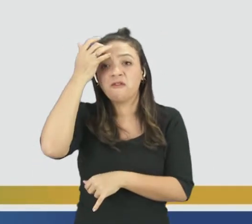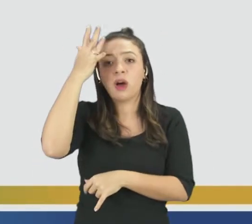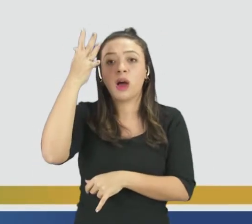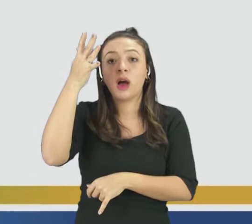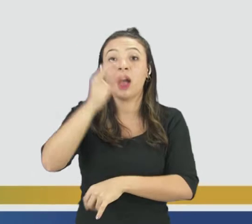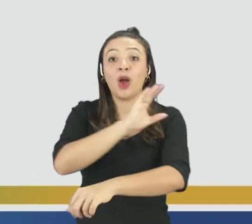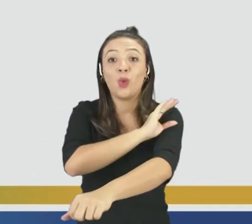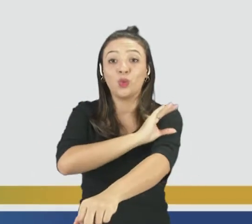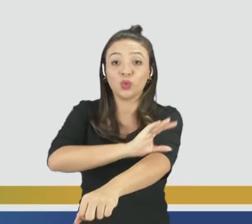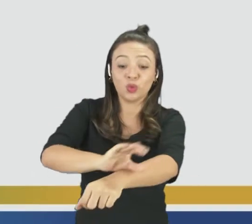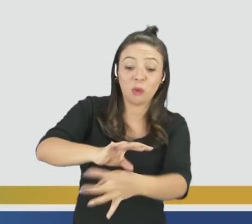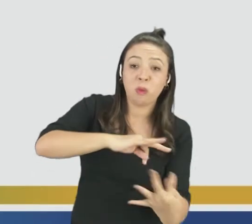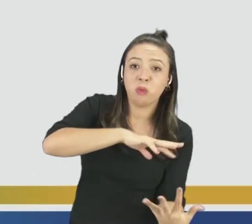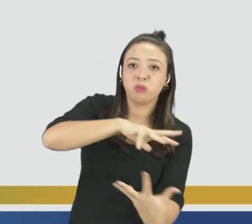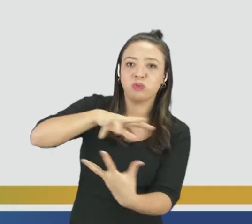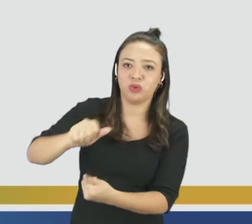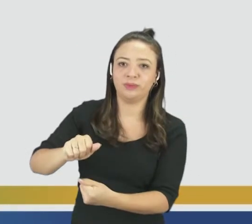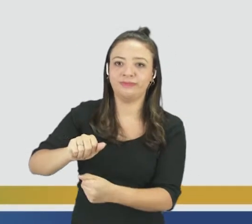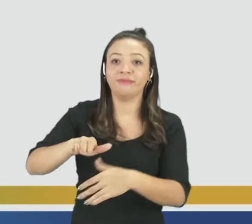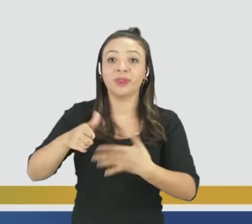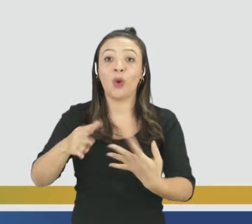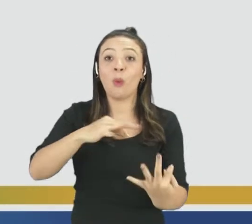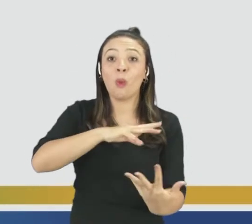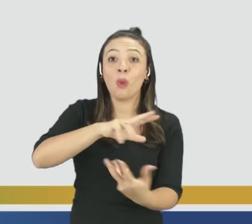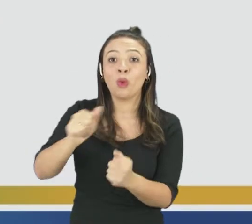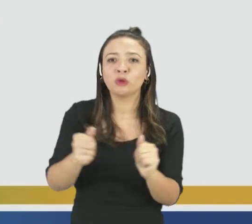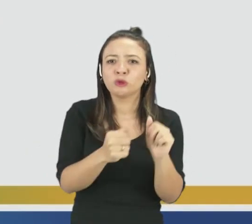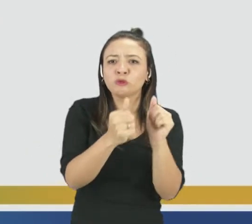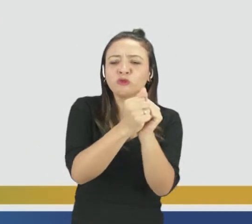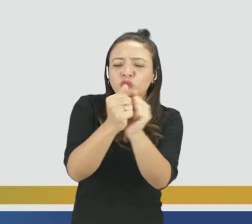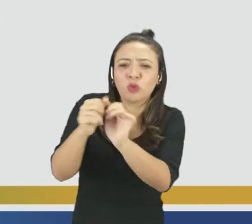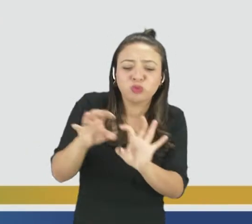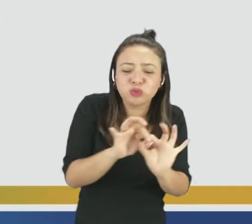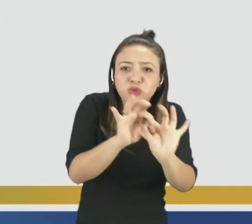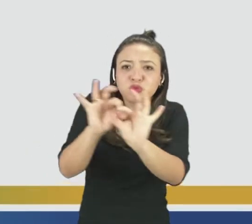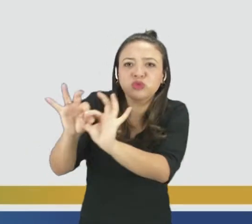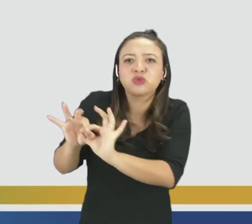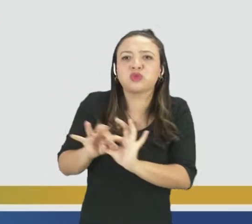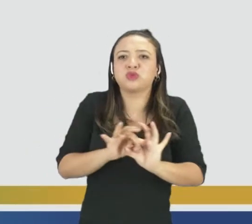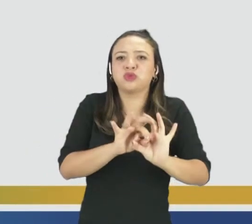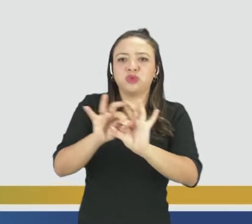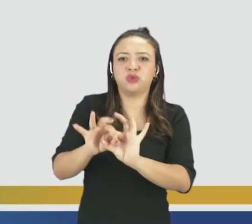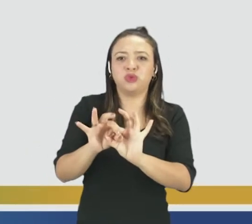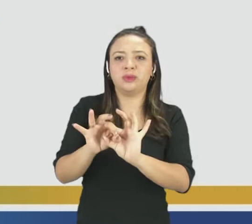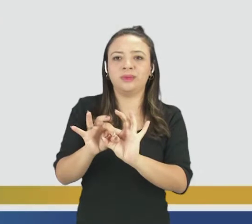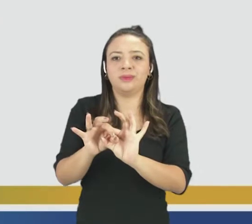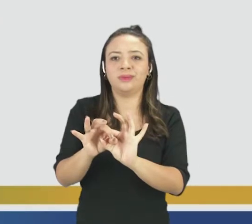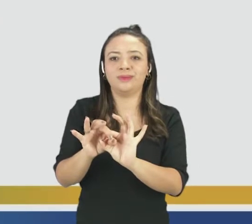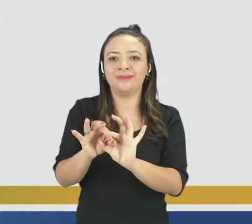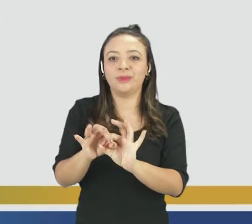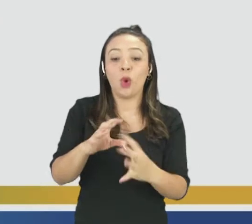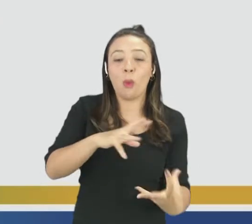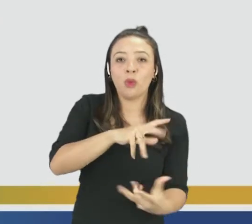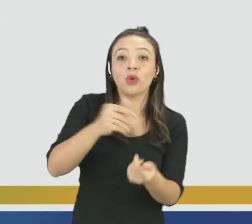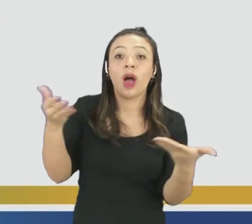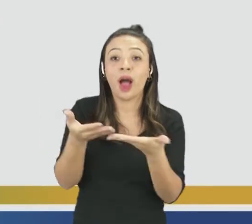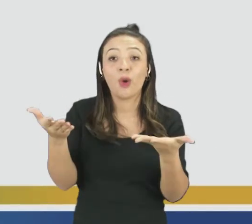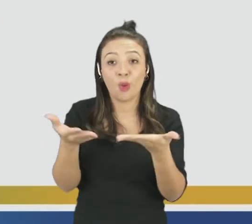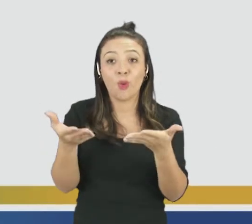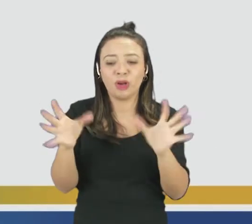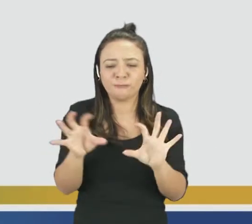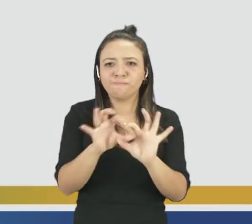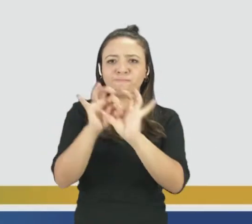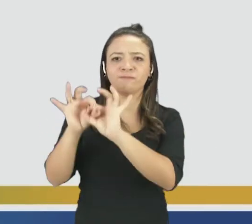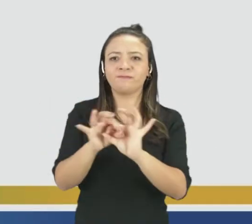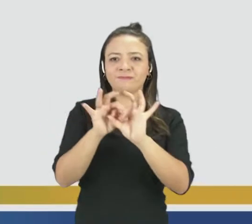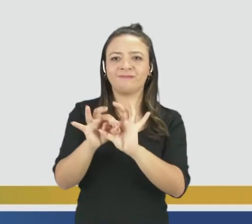cultural do mundo se tornou o mais próximo em todos os sentidos o mundo se tornou o menor é uma teia